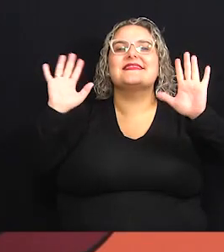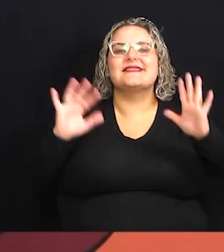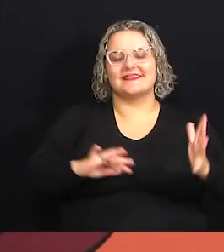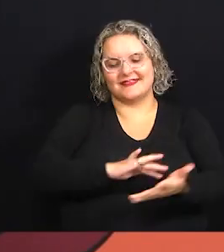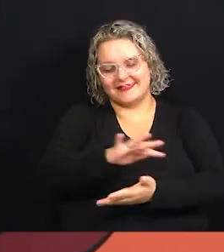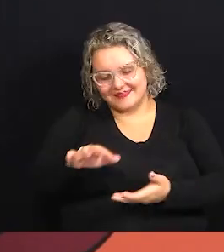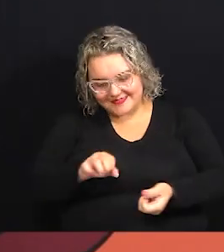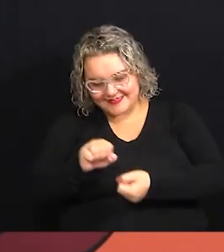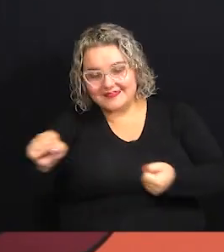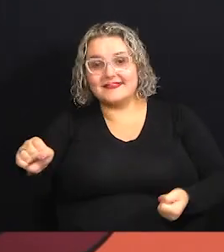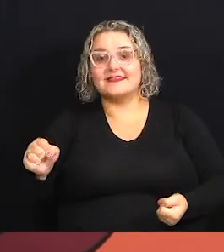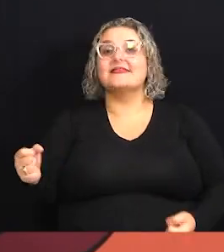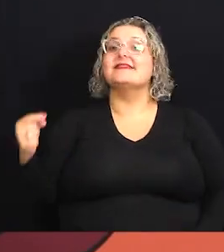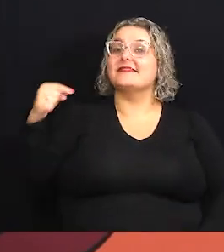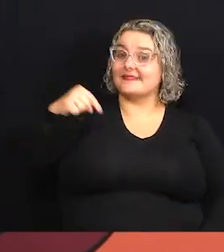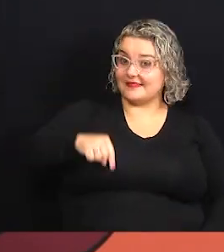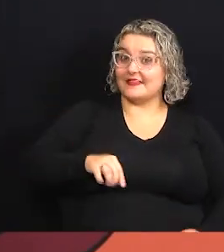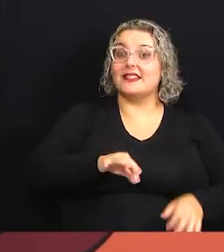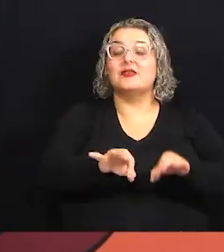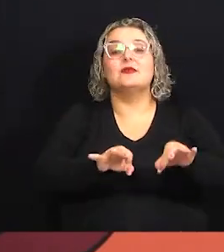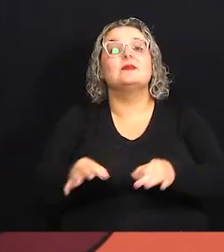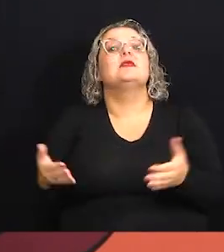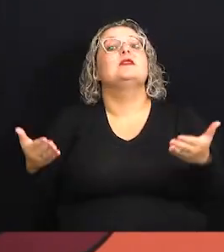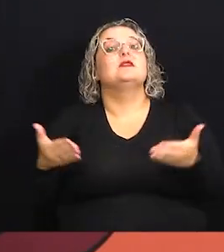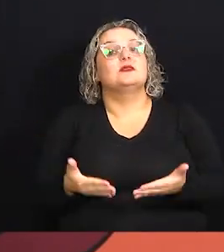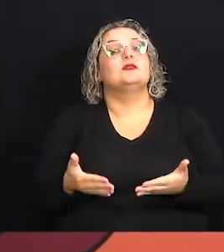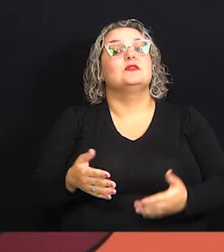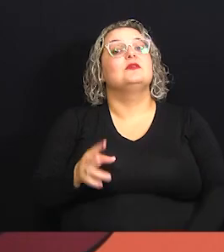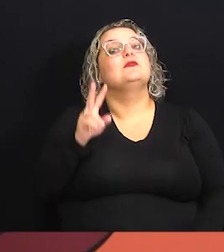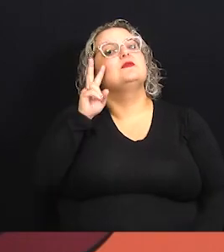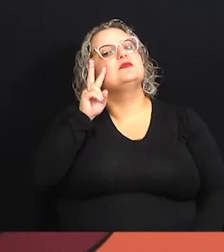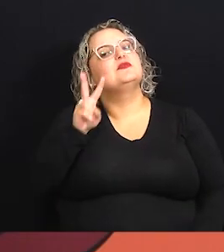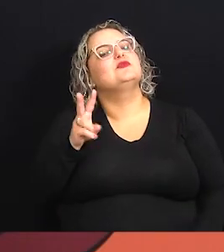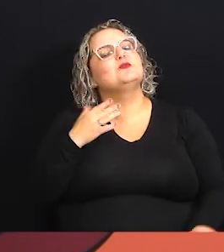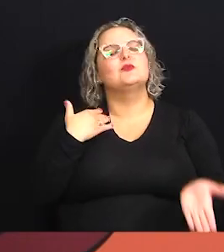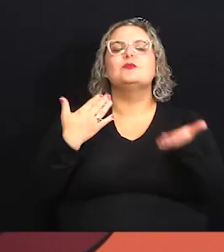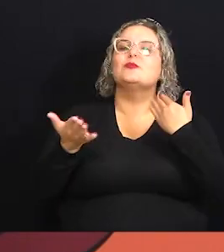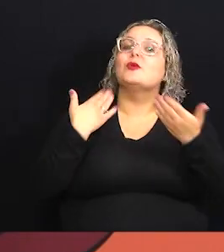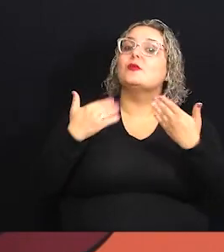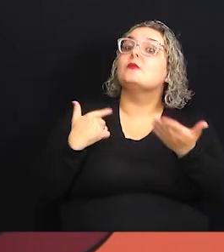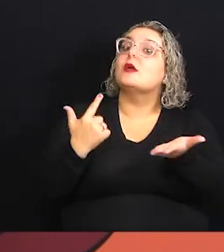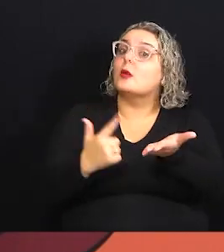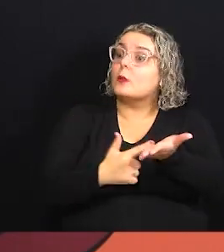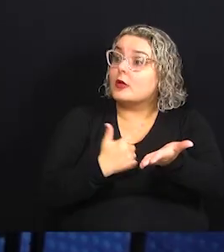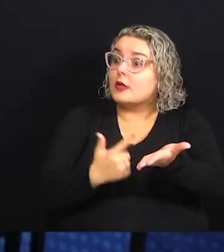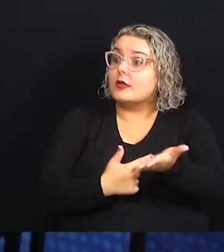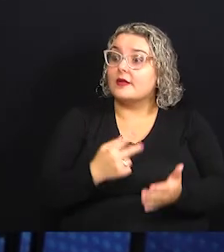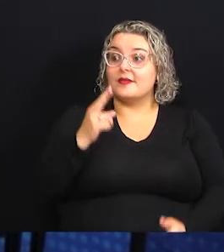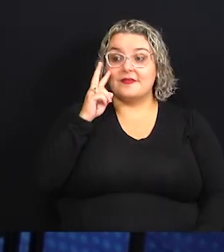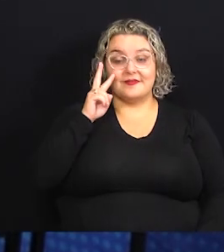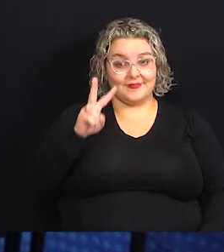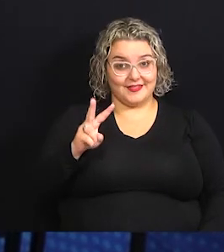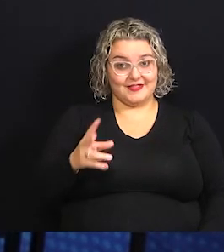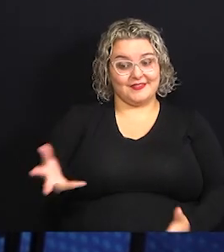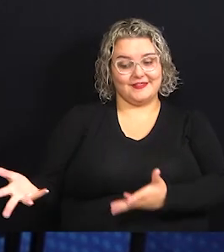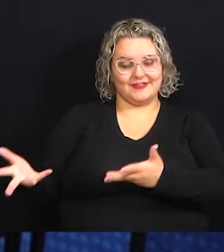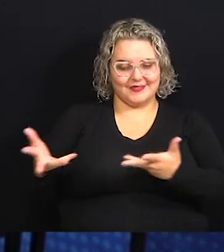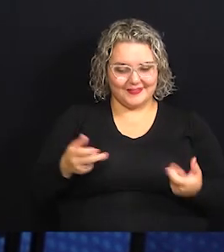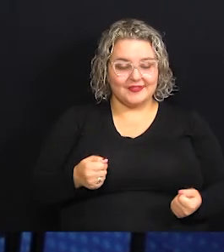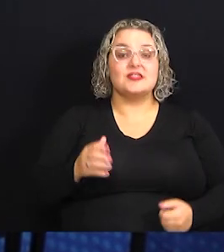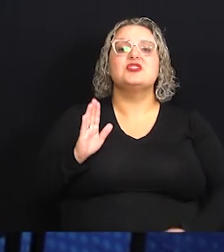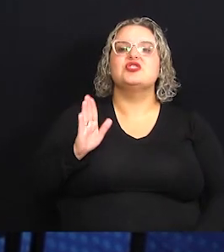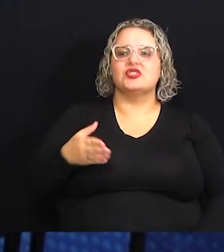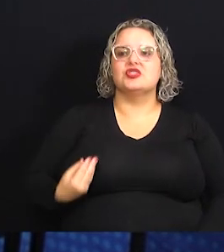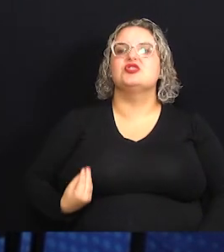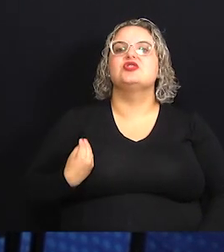Olá, Universo Épico no ar, e no programa de hoje vamos bater um papo sobre livro. Olha só, nossa convidada já